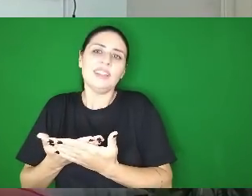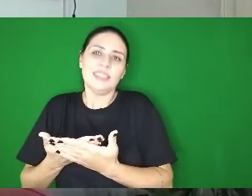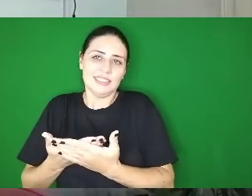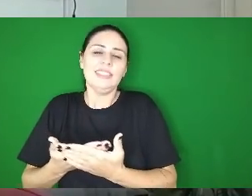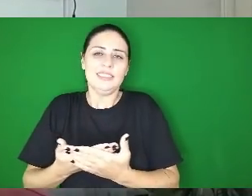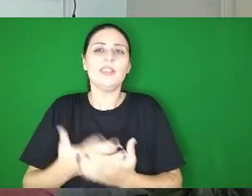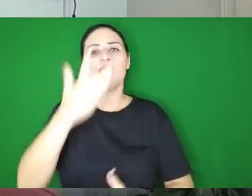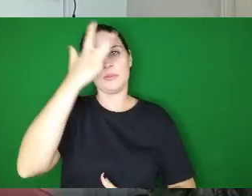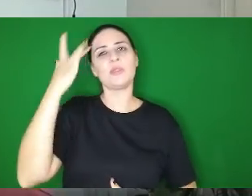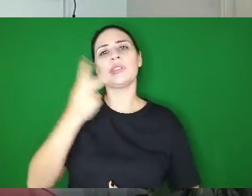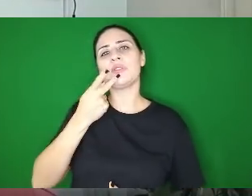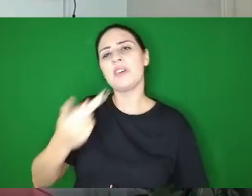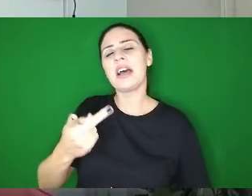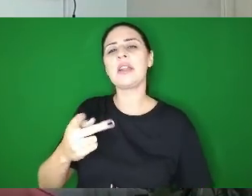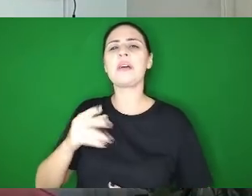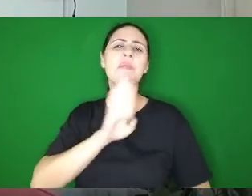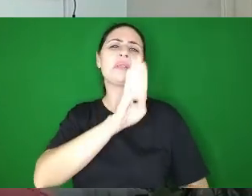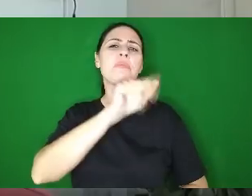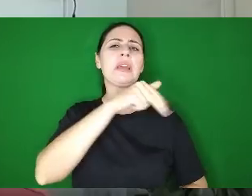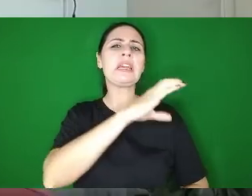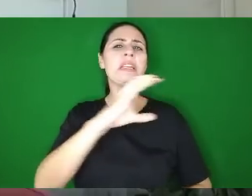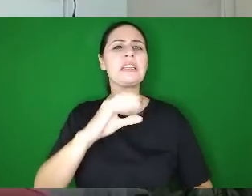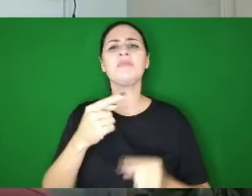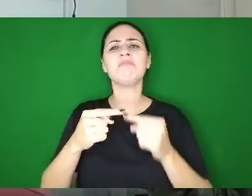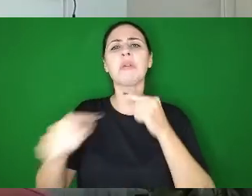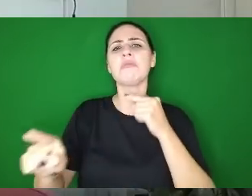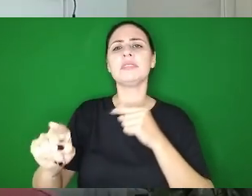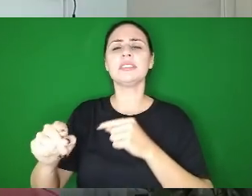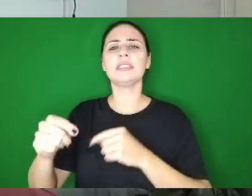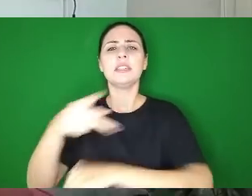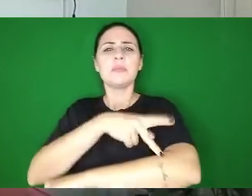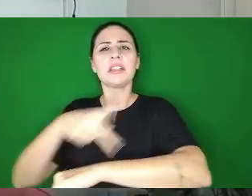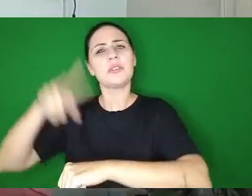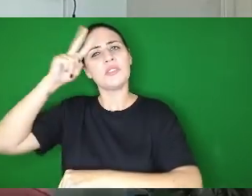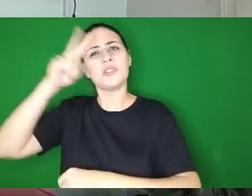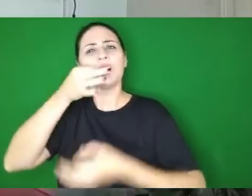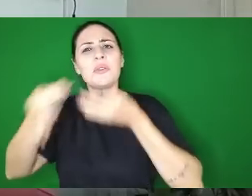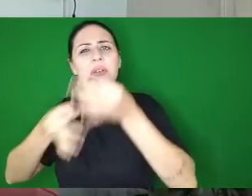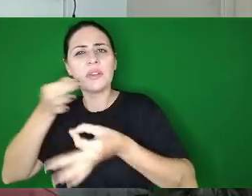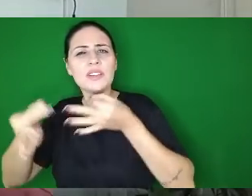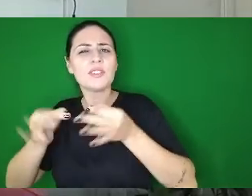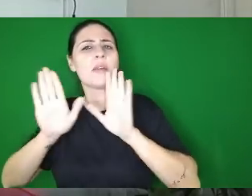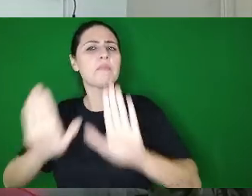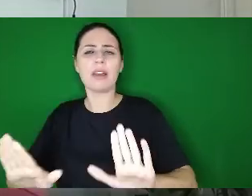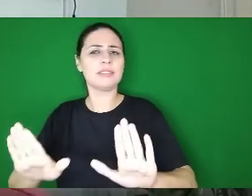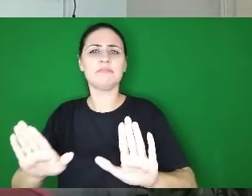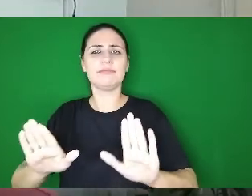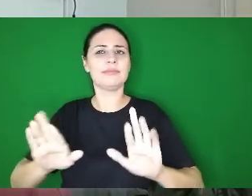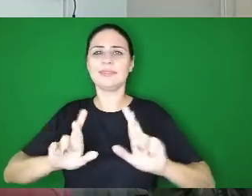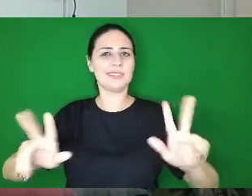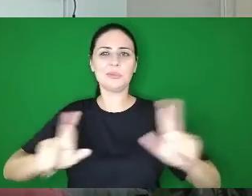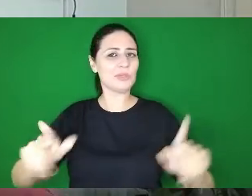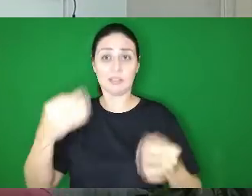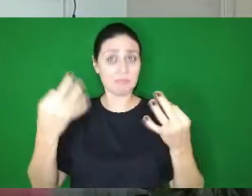assim, nossa, mas a BNCC não tem nada a ver com a pedagogia histórico-crítica. Nossa, e aí eu falo, mas não é para ter mesmo, porque a